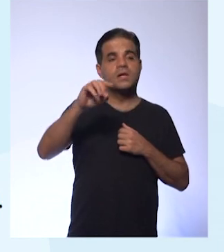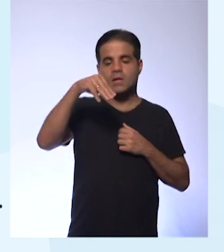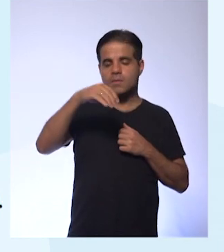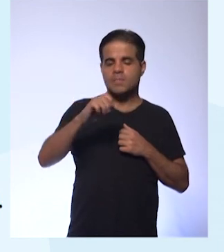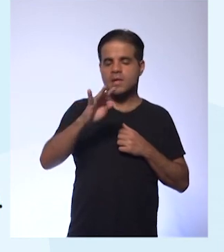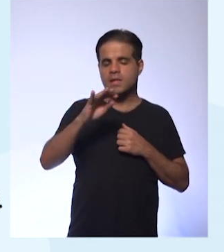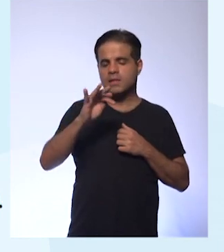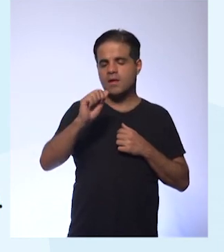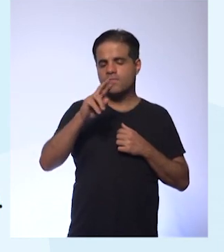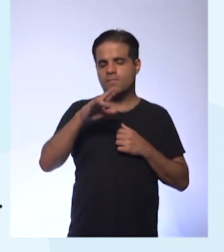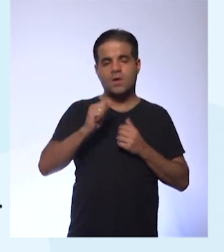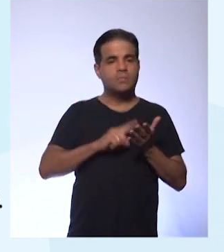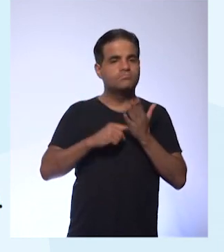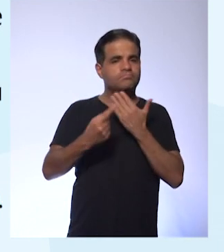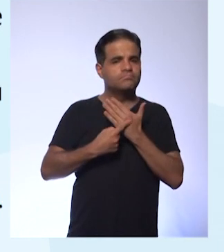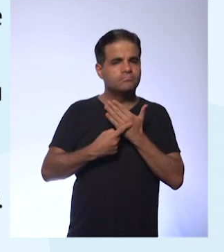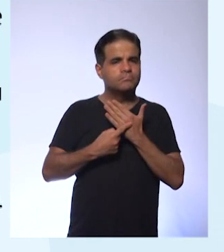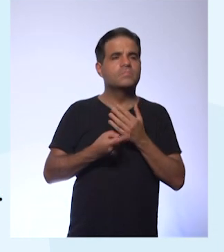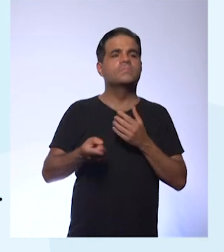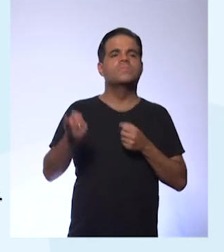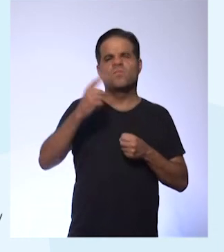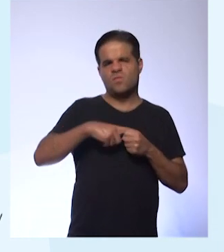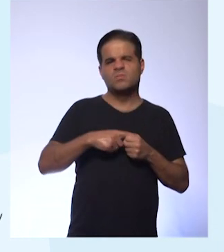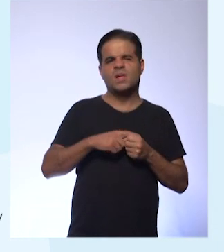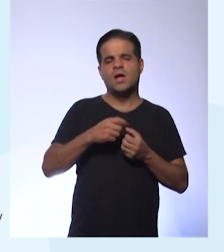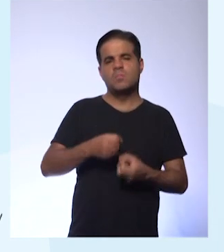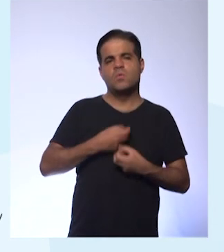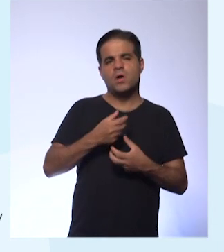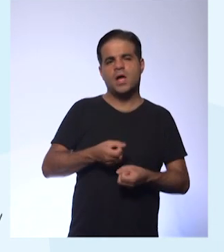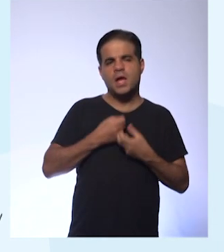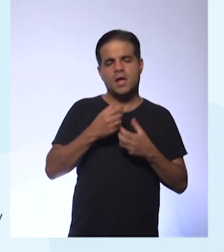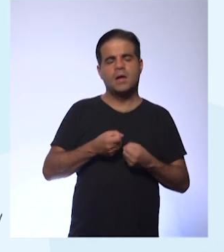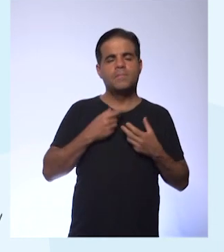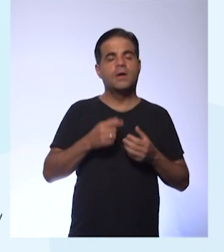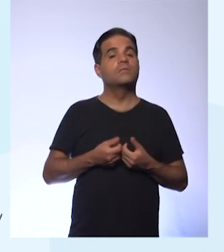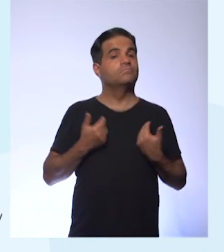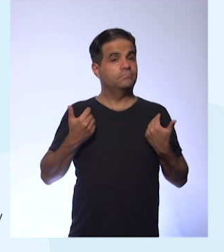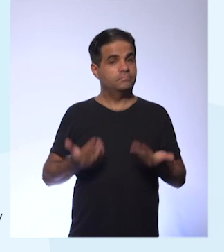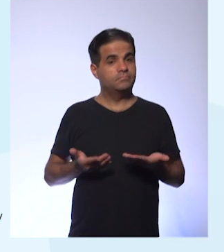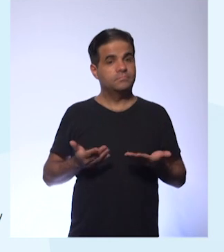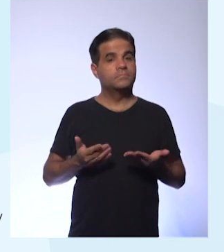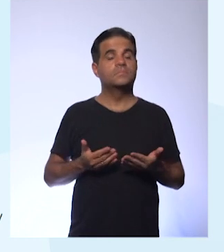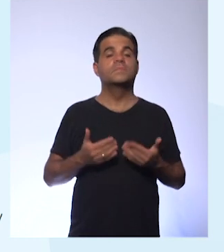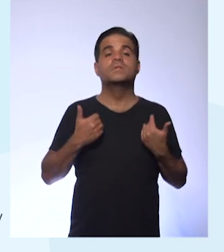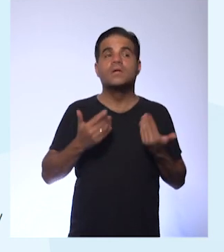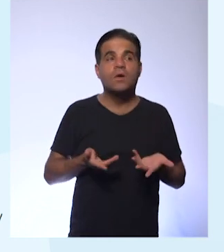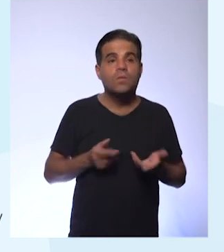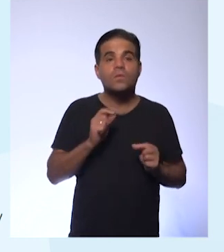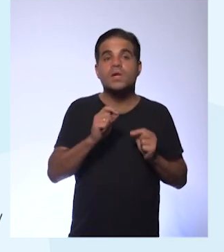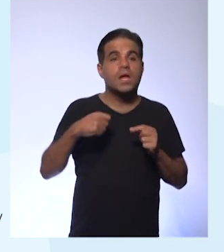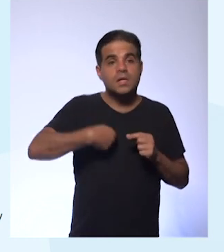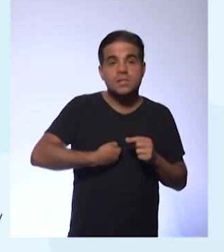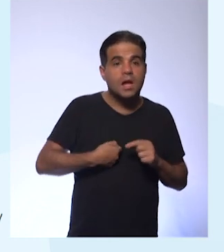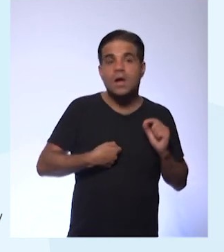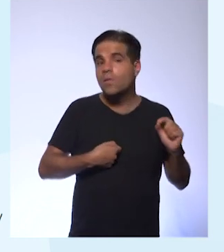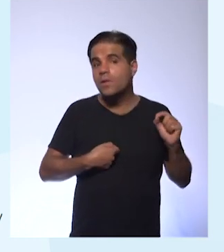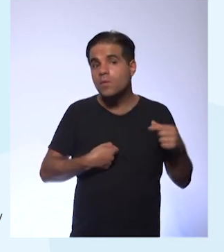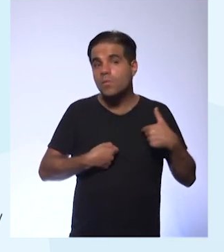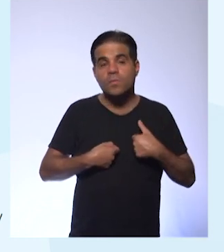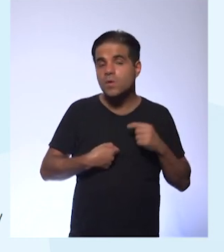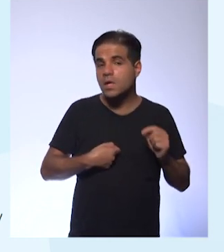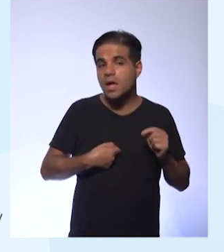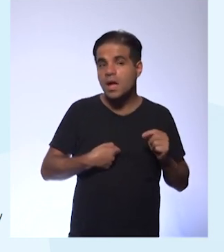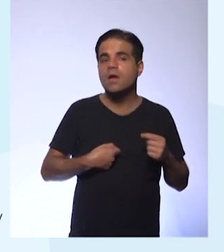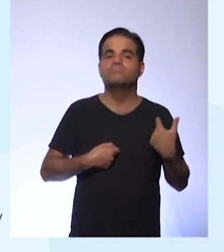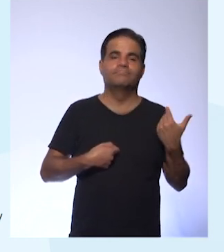for metáfora. Eu vou voltar à poesia, eu vou voltar ao poema e bora lá. Então, quem sou?